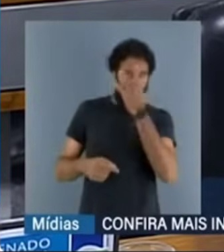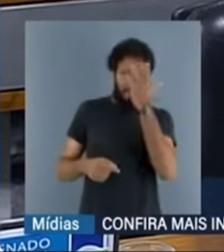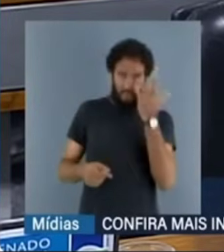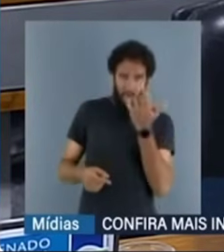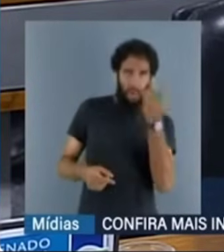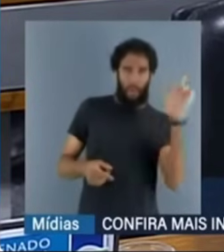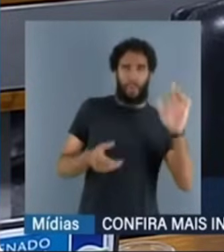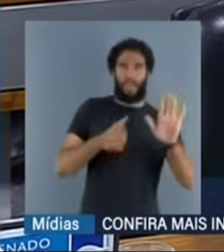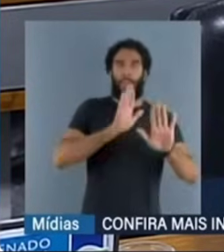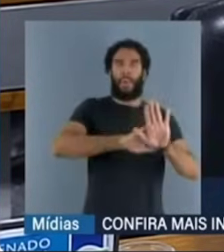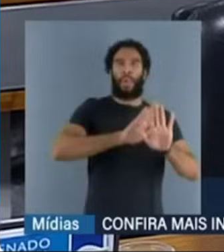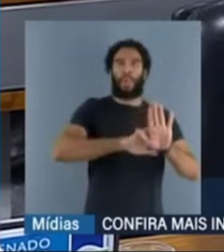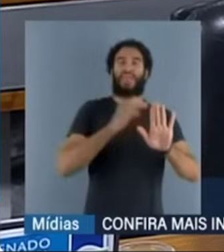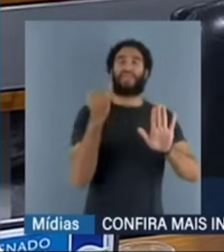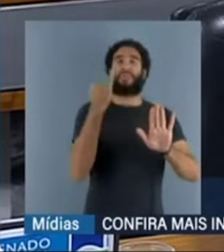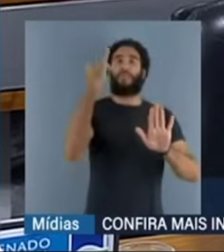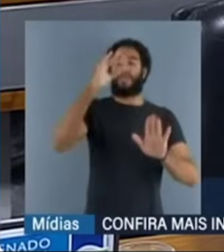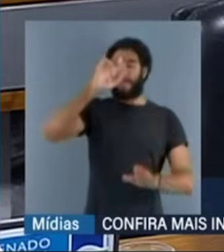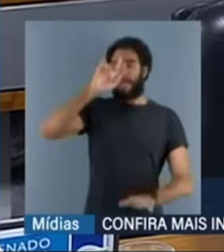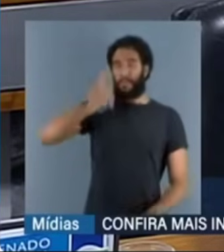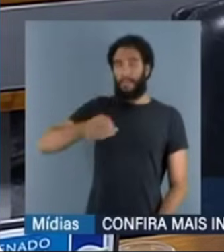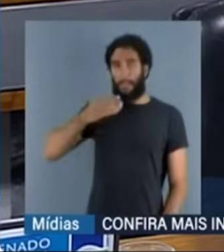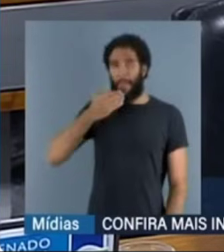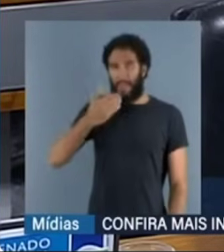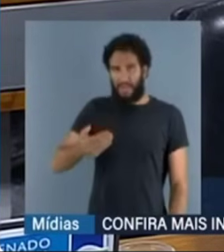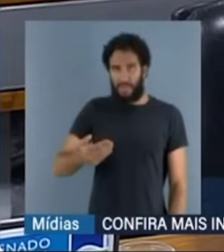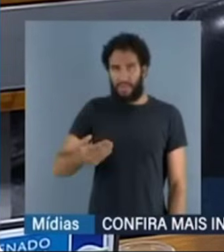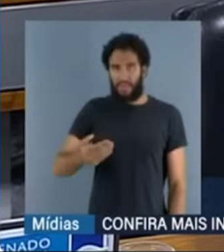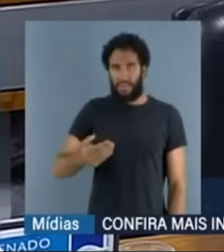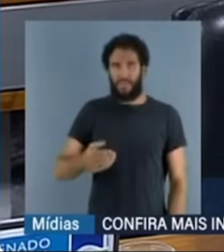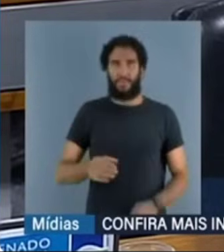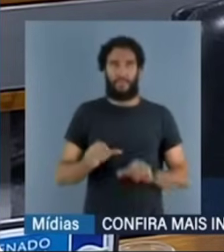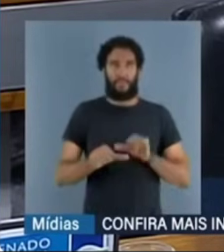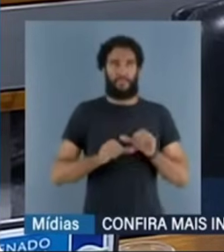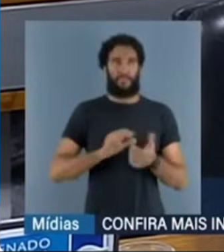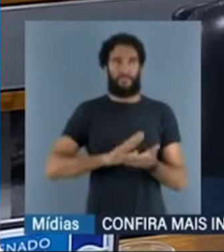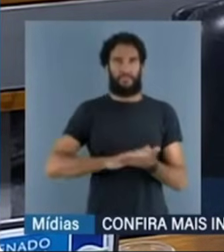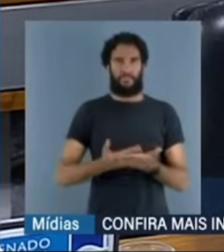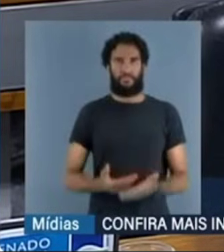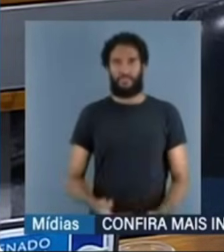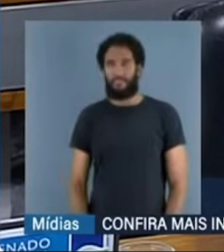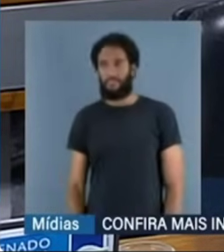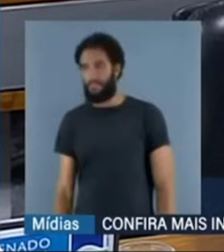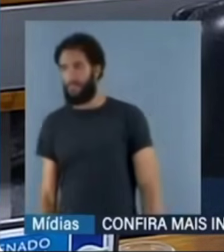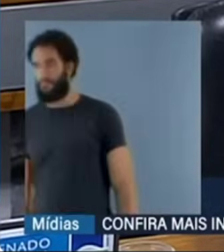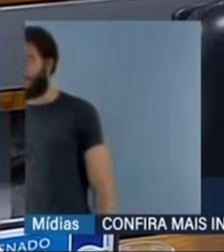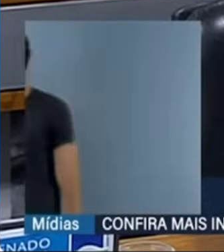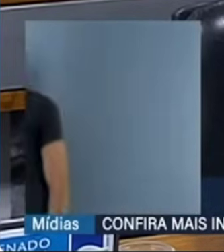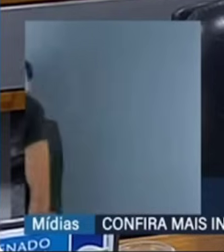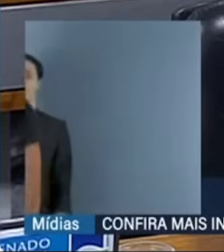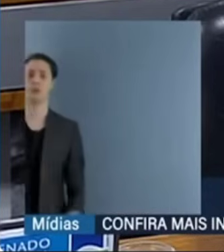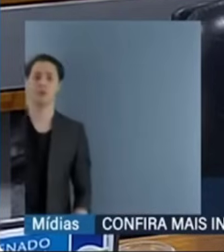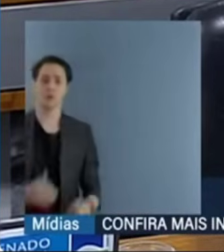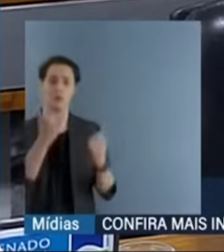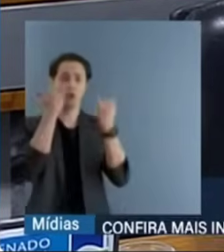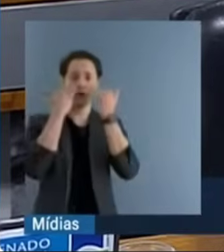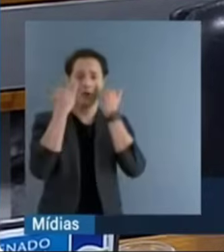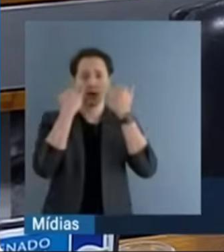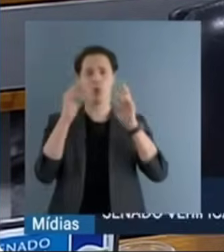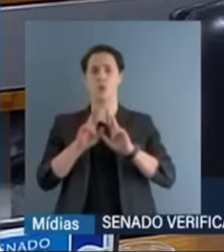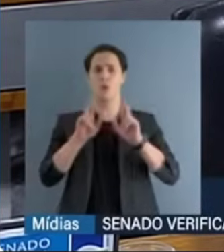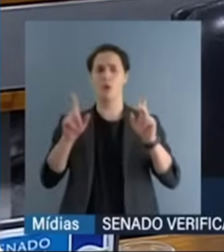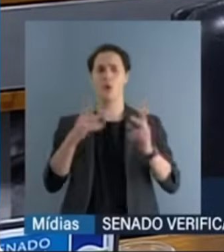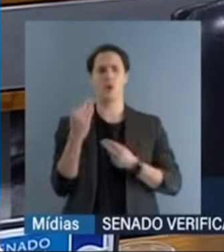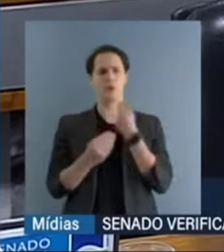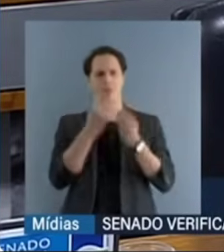dessa decisão? Porque pelos depoimentos que vi nessa CPI da Câmara e outras informações, quem deu